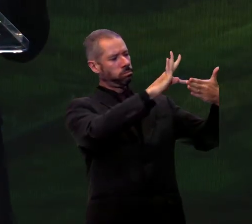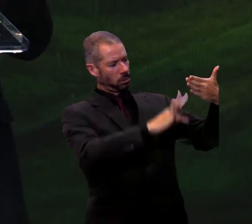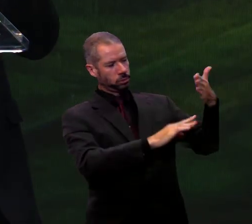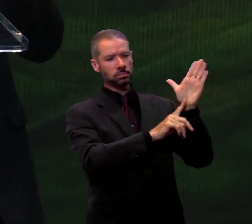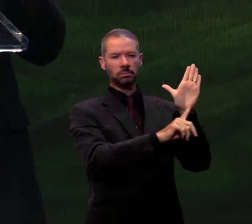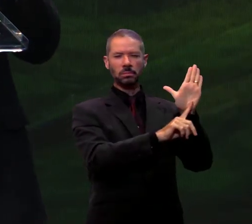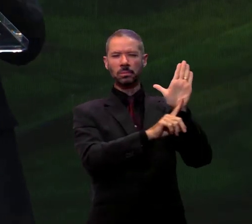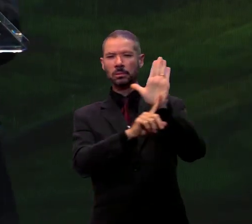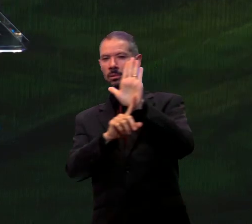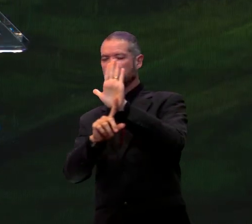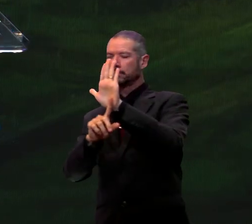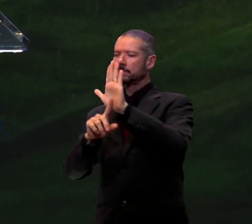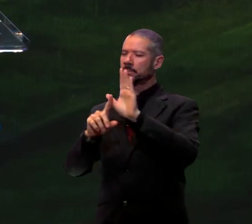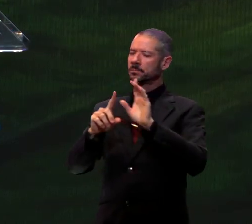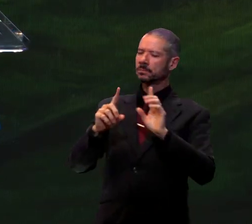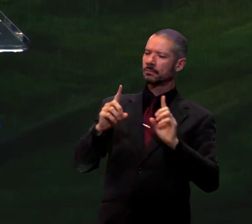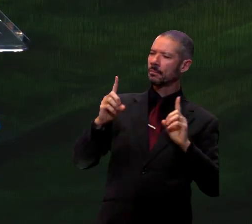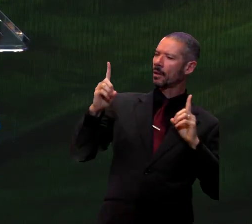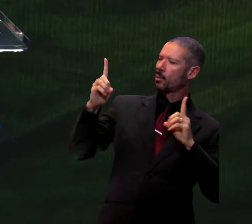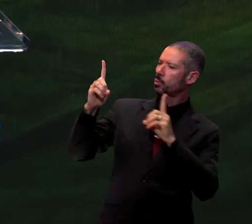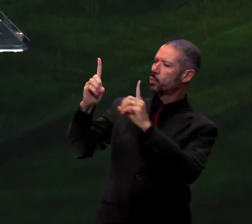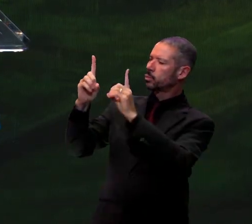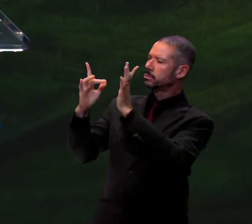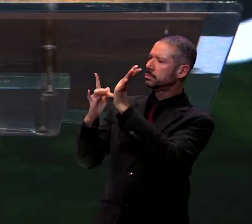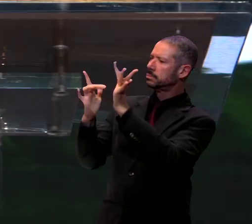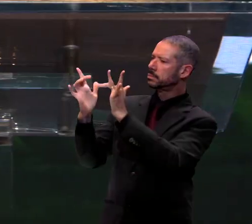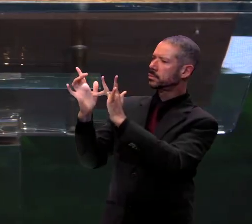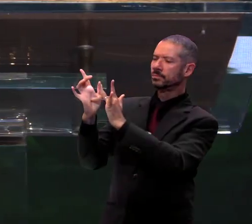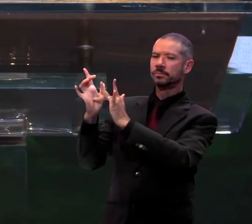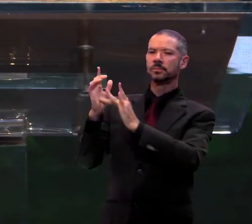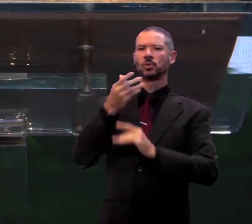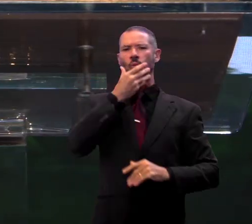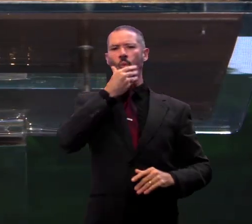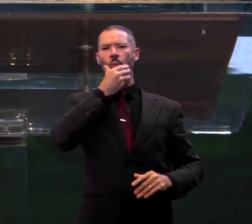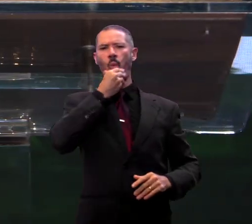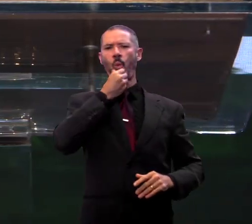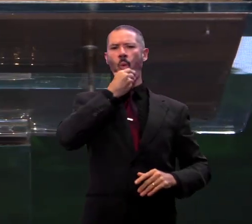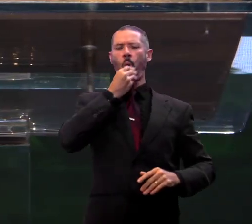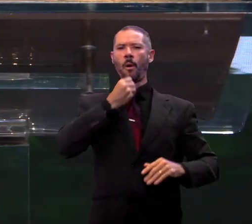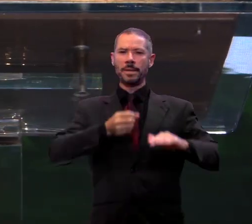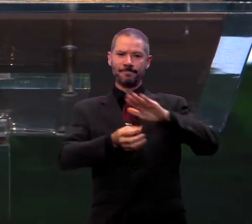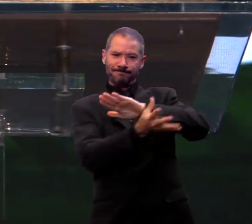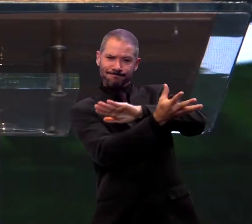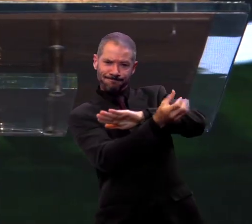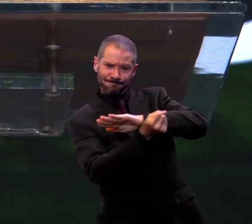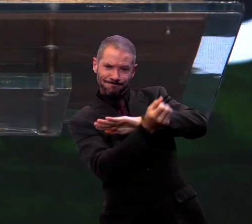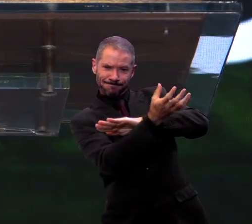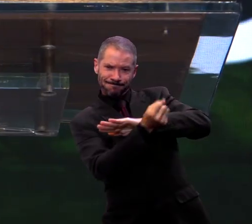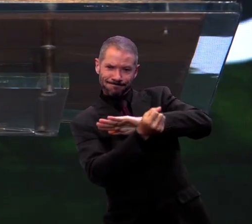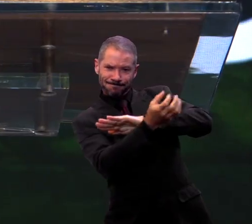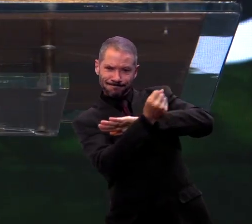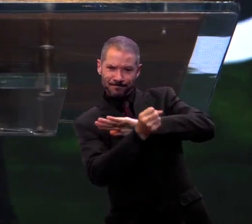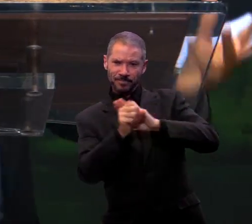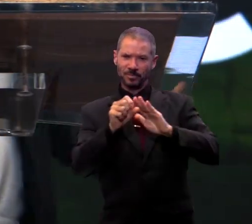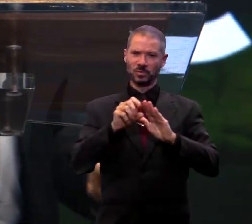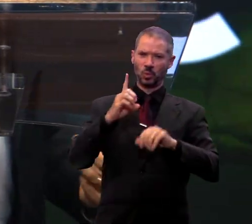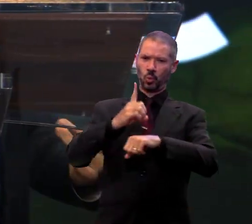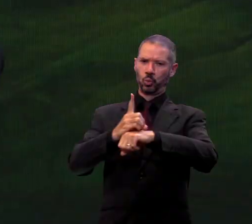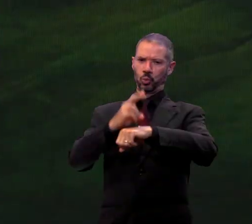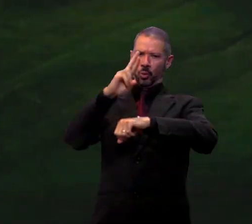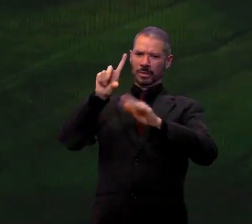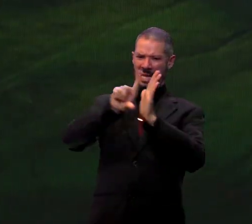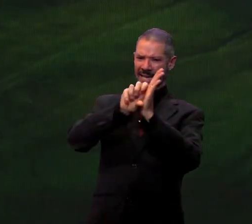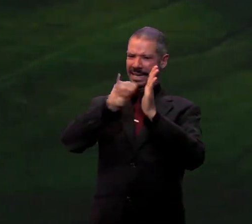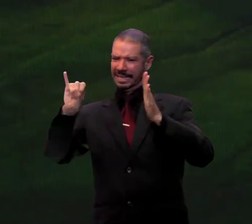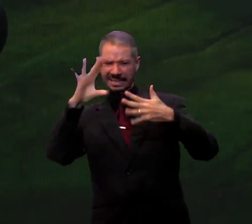um encontro diferente com Jesus, um doutor da lei, um escriba, alguém que compreende os detalhes da